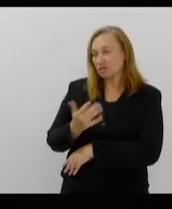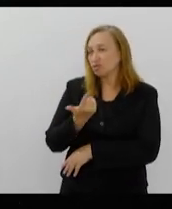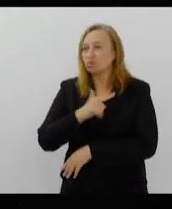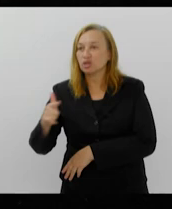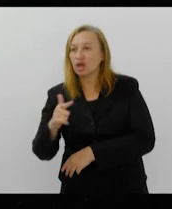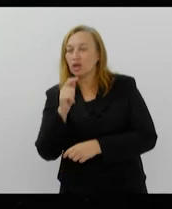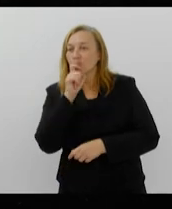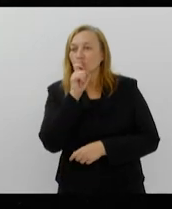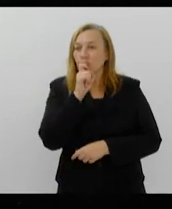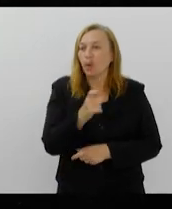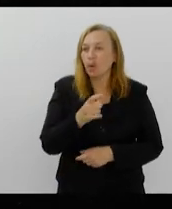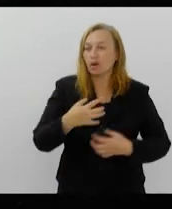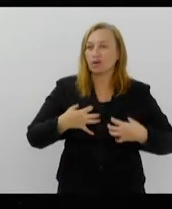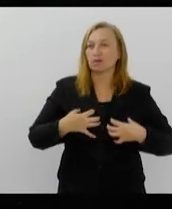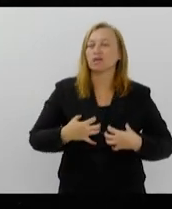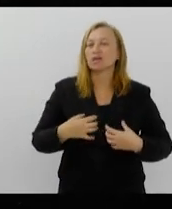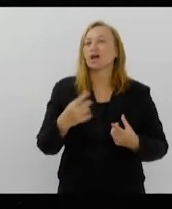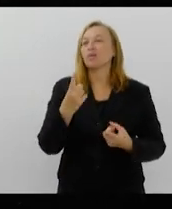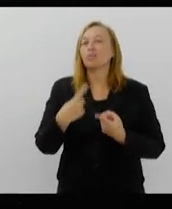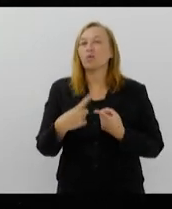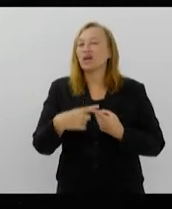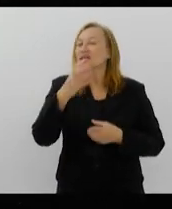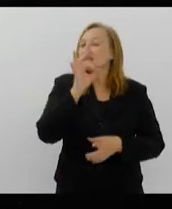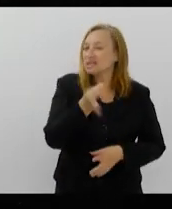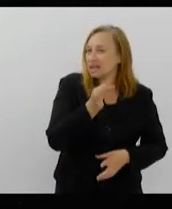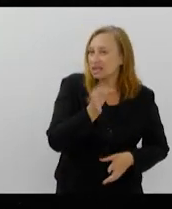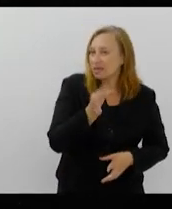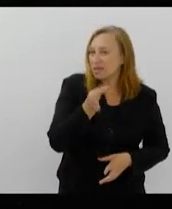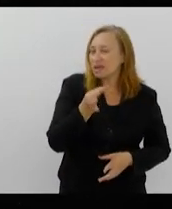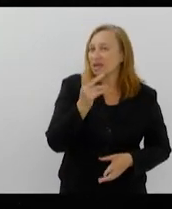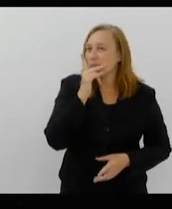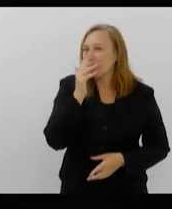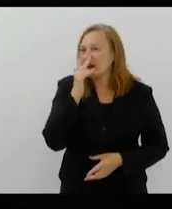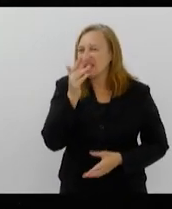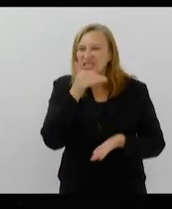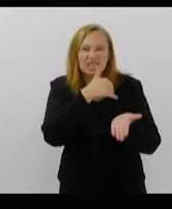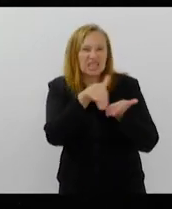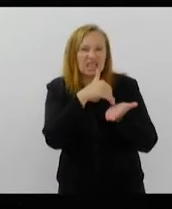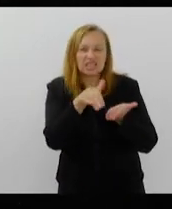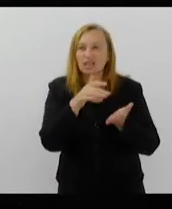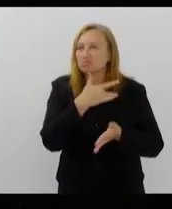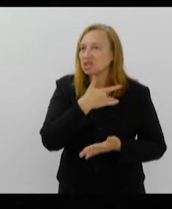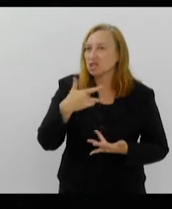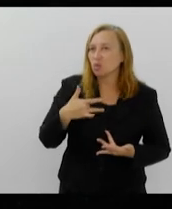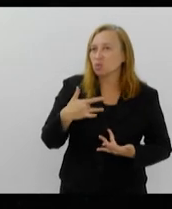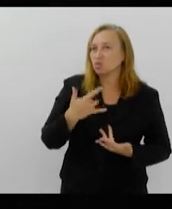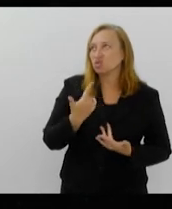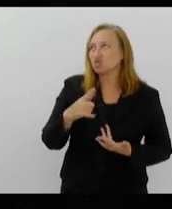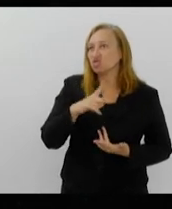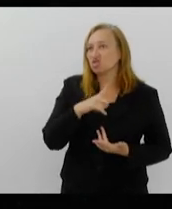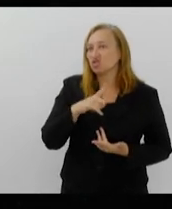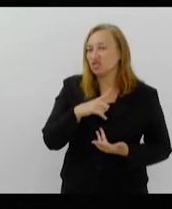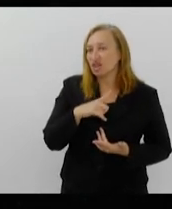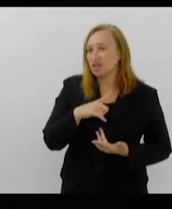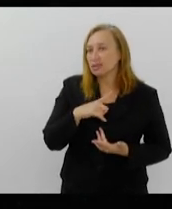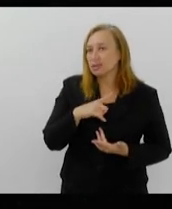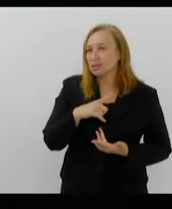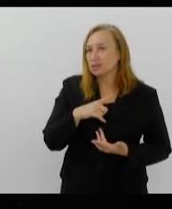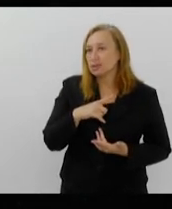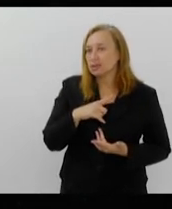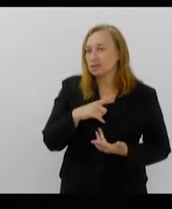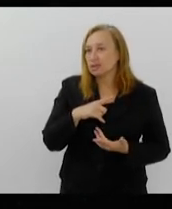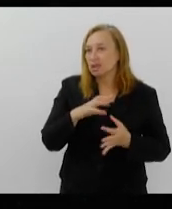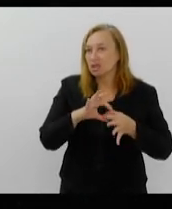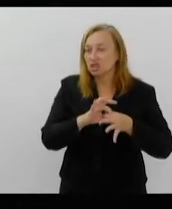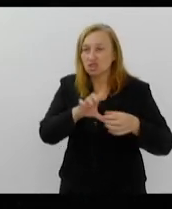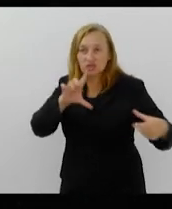objetivo, porque, efetivamente, é como se a Secretaria de Saúde tivesse definitivamente